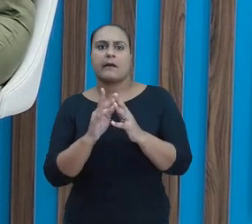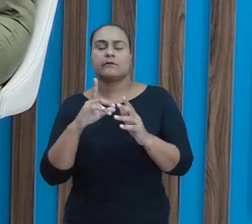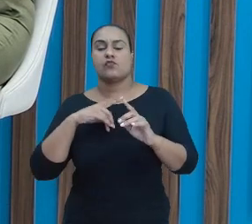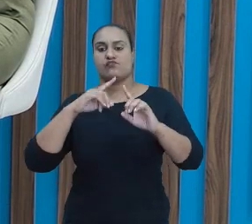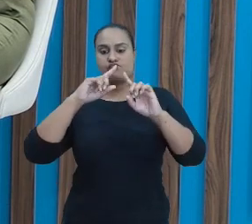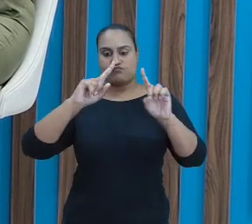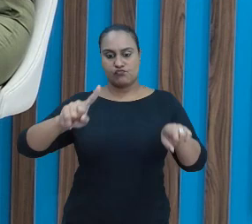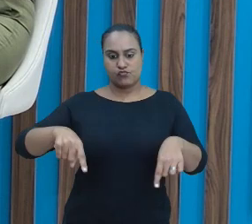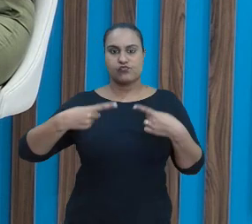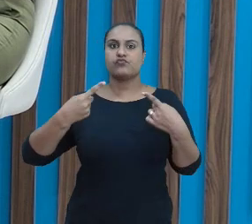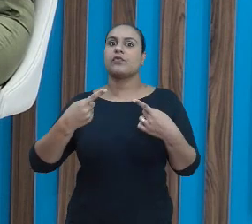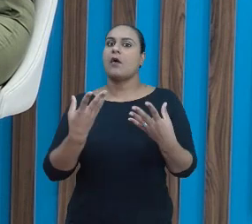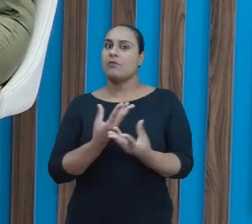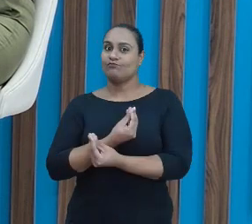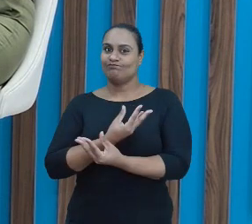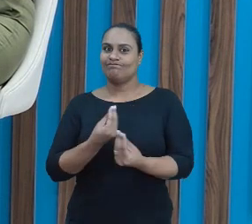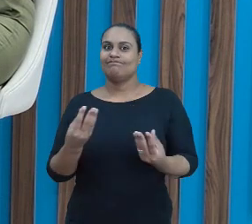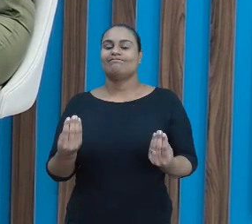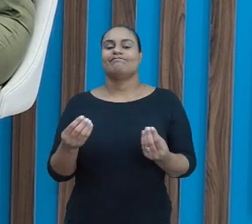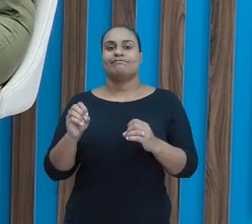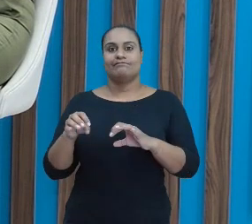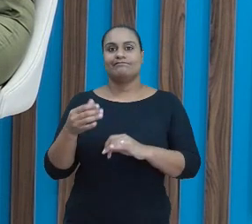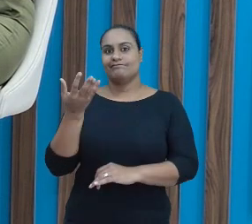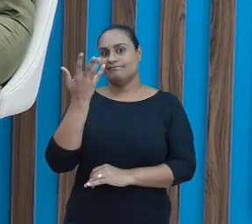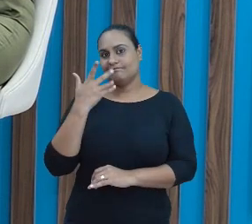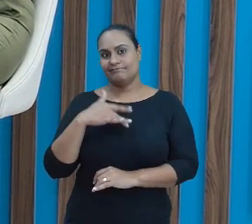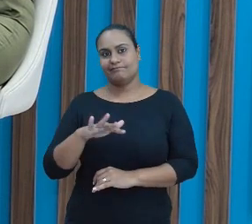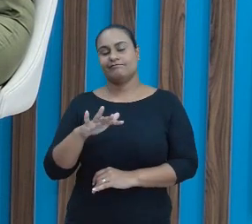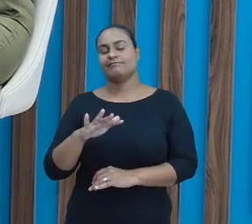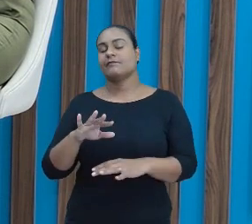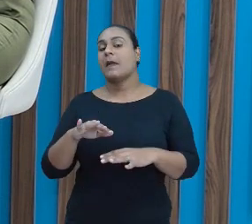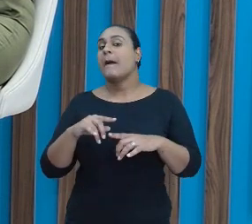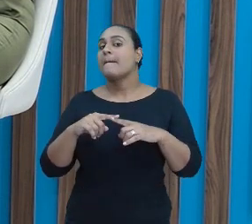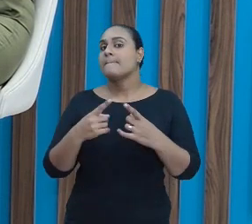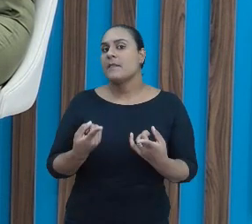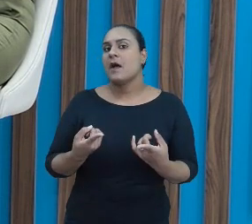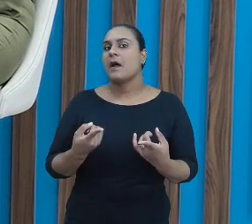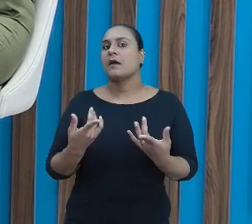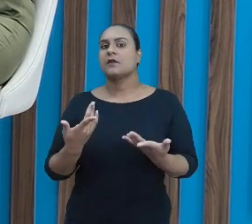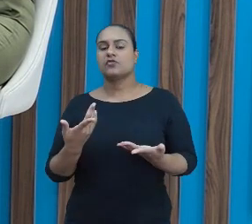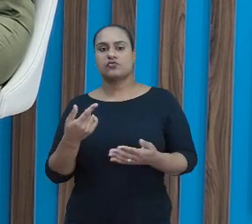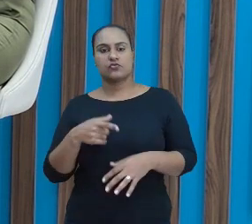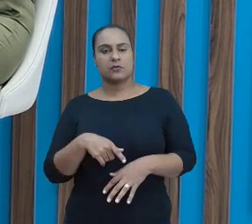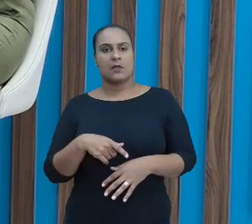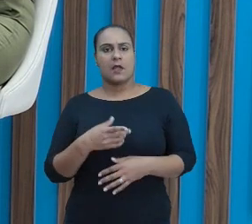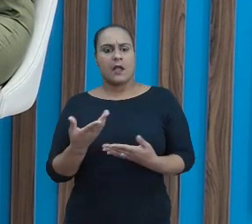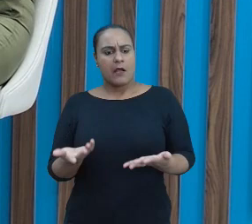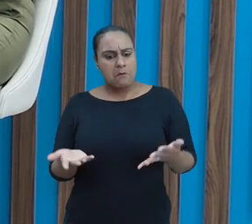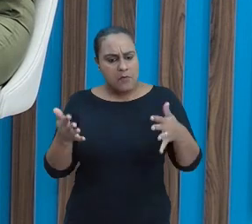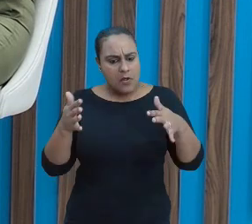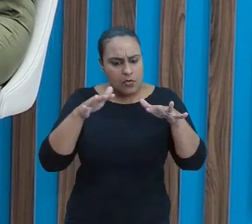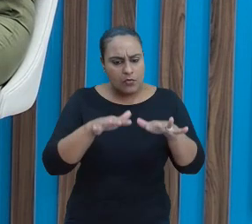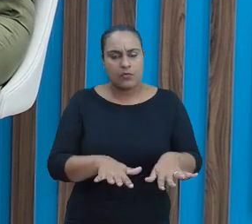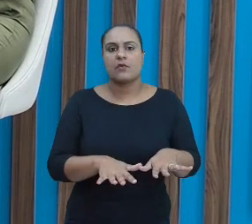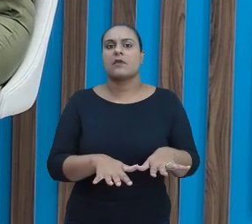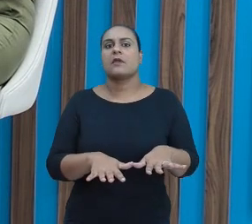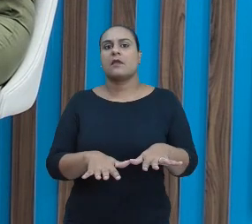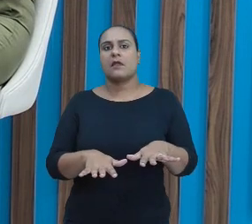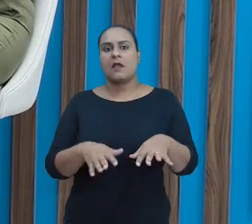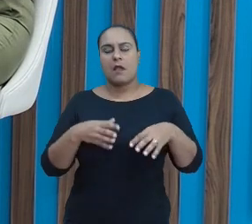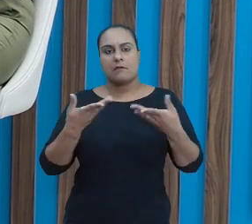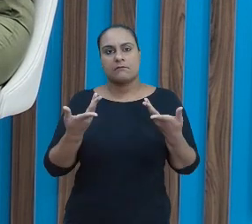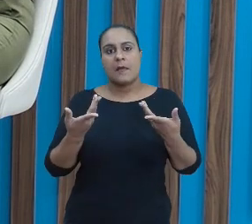são muitos na educação infantil, mas a gente não deixava de propiciar a esse estudante a oportunidade de conhecer a areia do